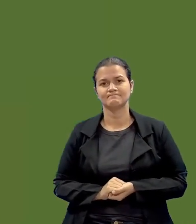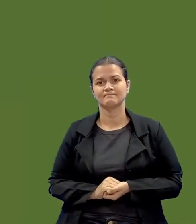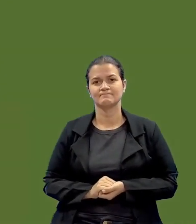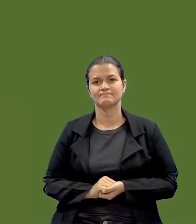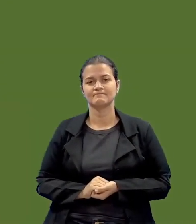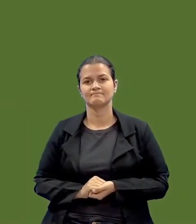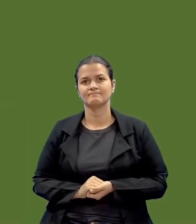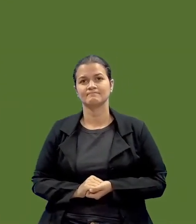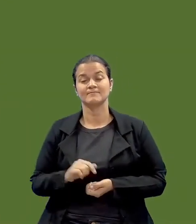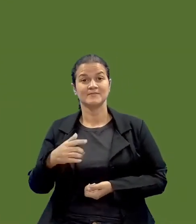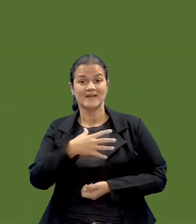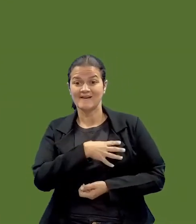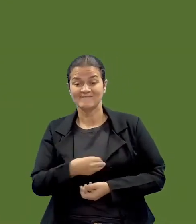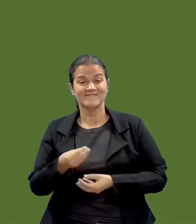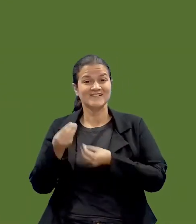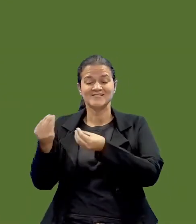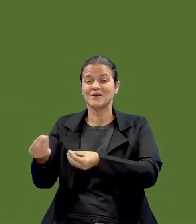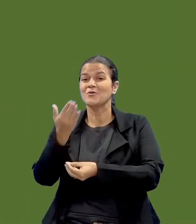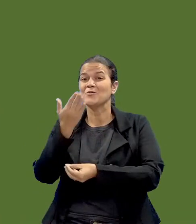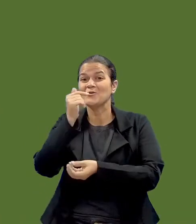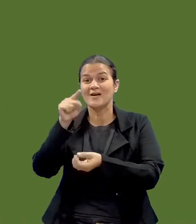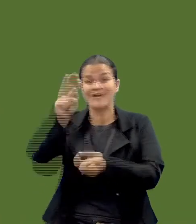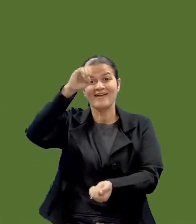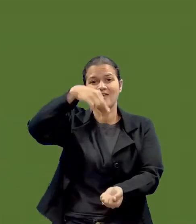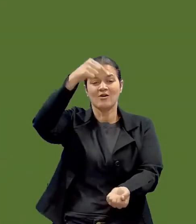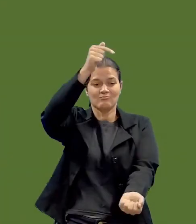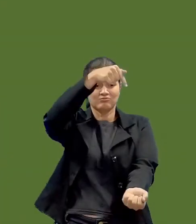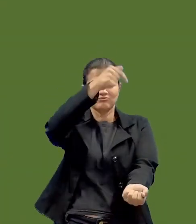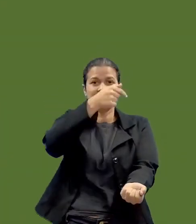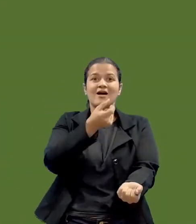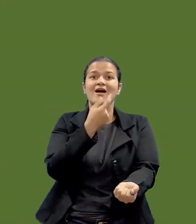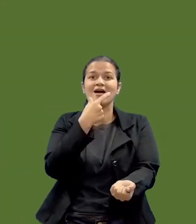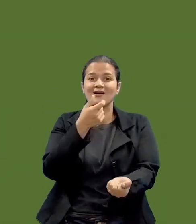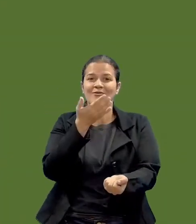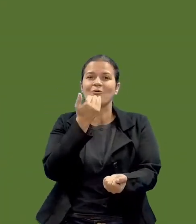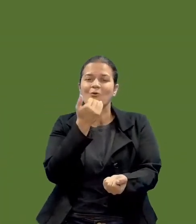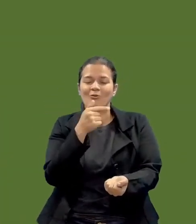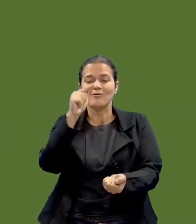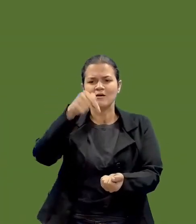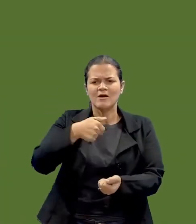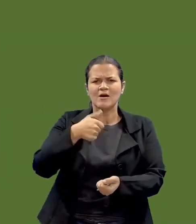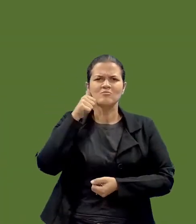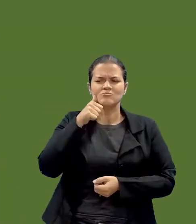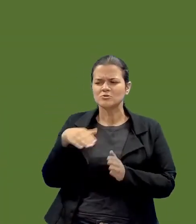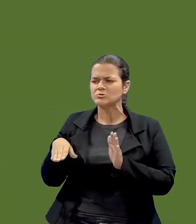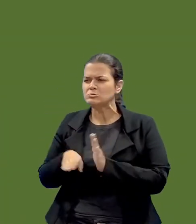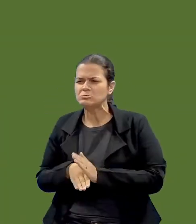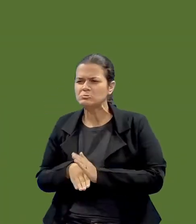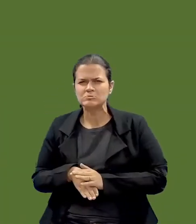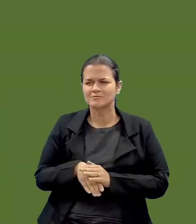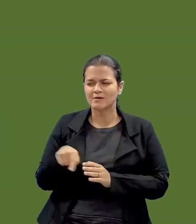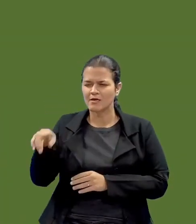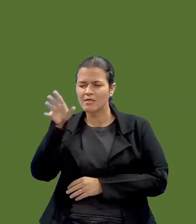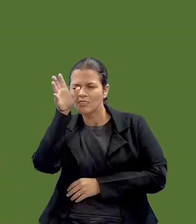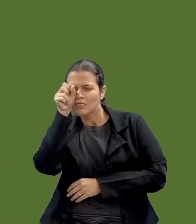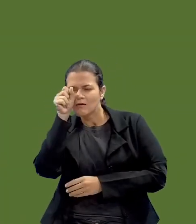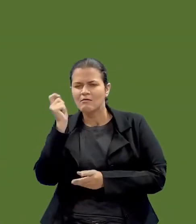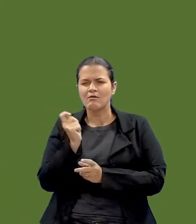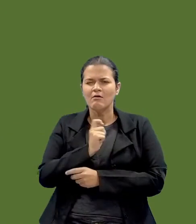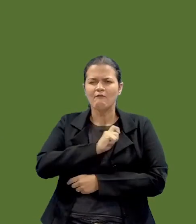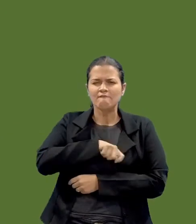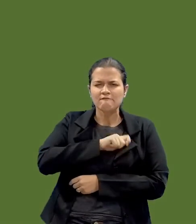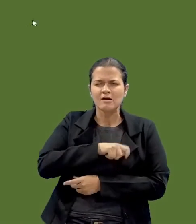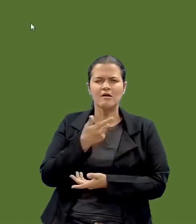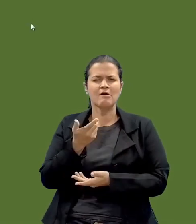A filha era com medo do sono. E essa cuidadora pegava lá com alimentação da família, no almoço, um